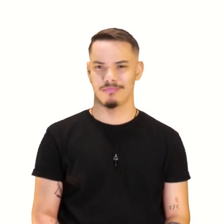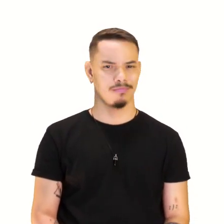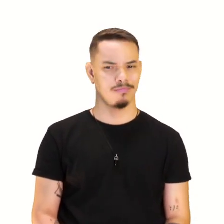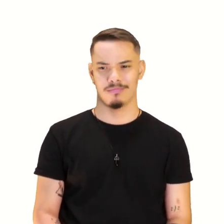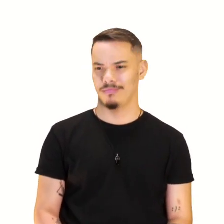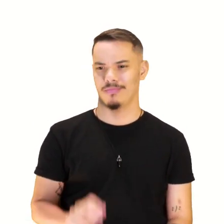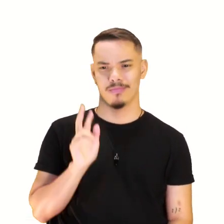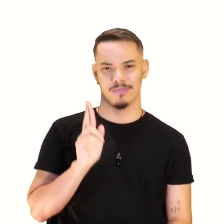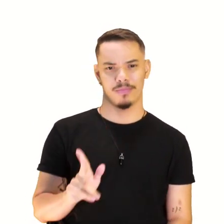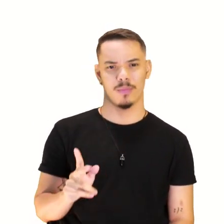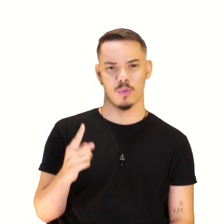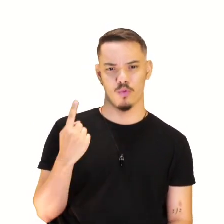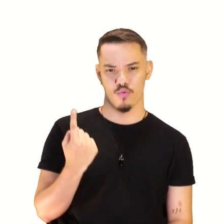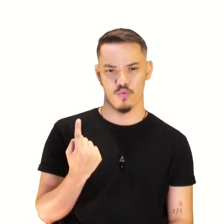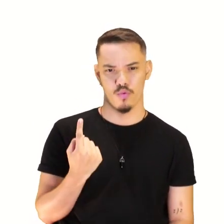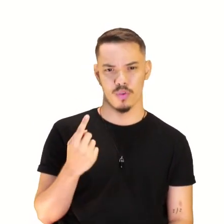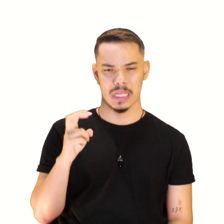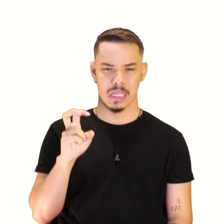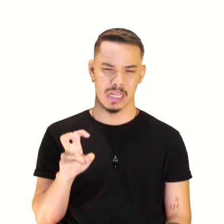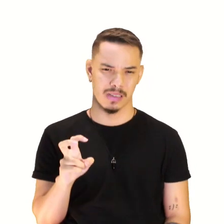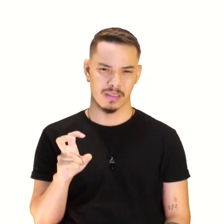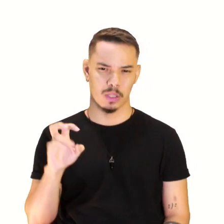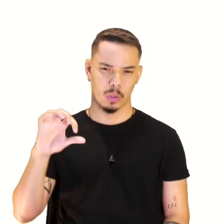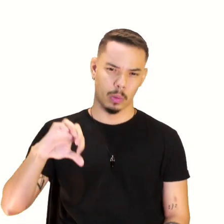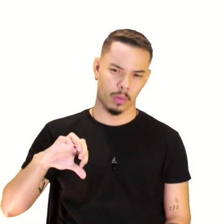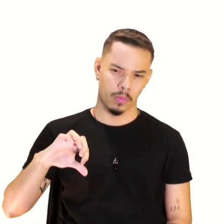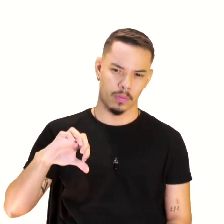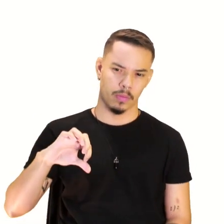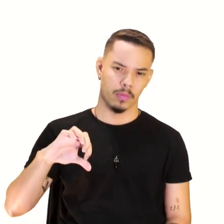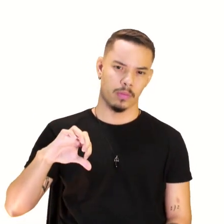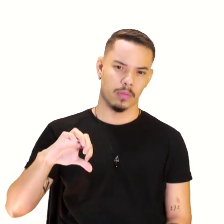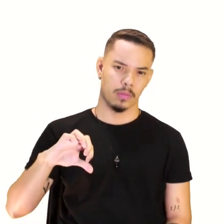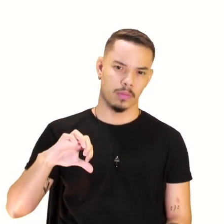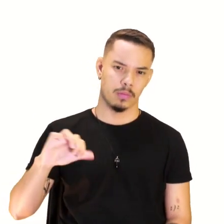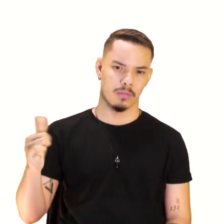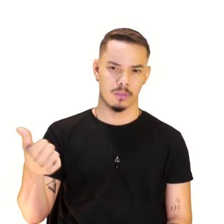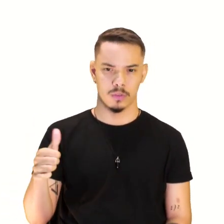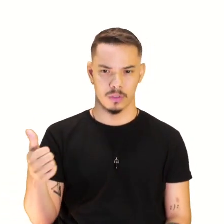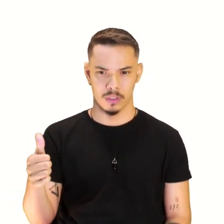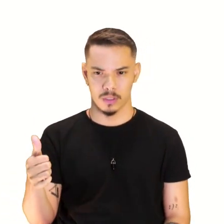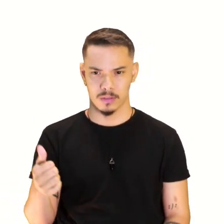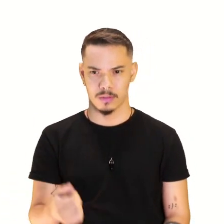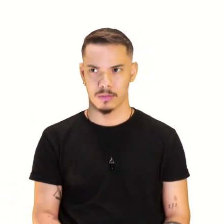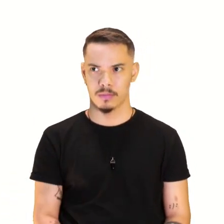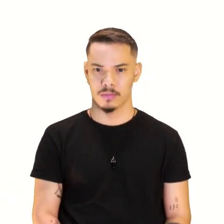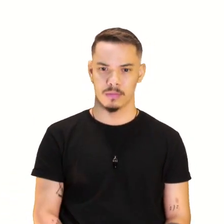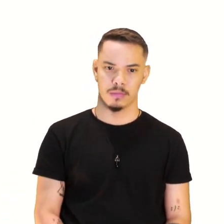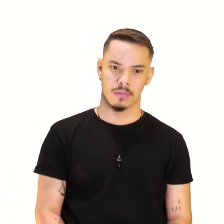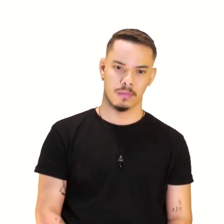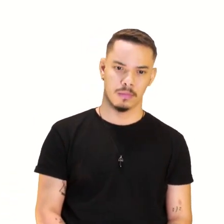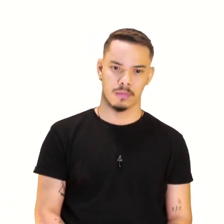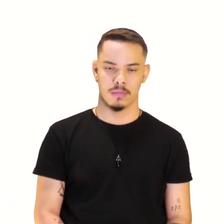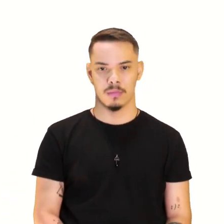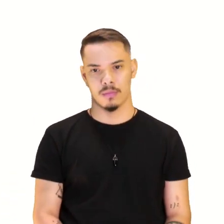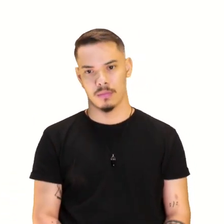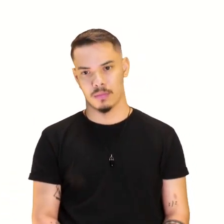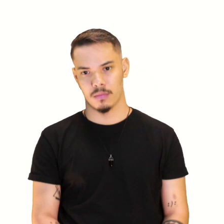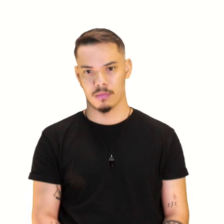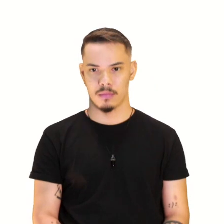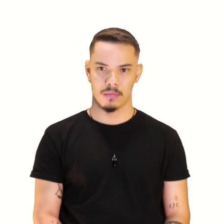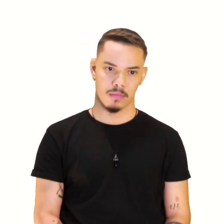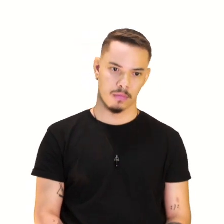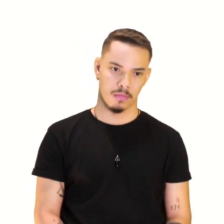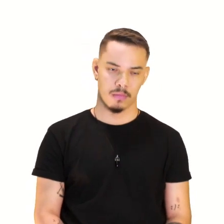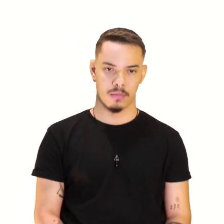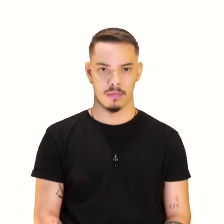Aqui, 1, 5, 9... 11, opa. Tá, mas então a gente começou aqui com uma bolinha, né?